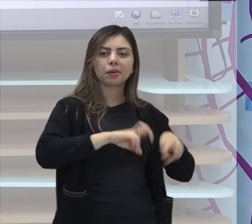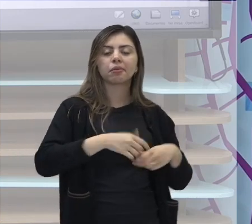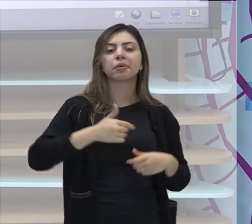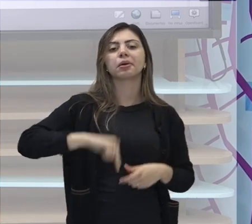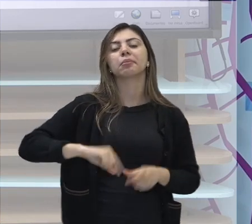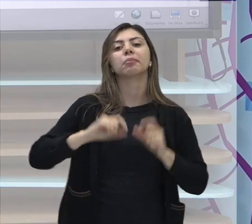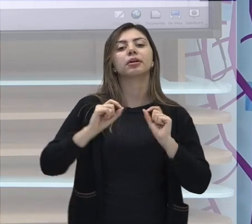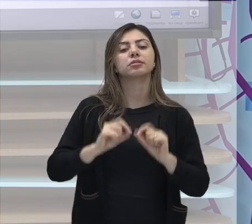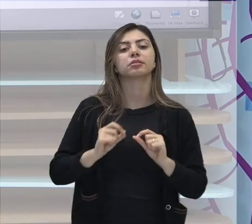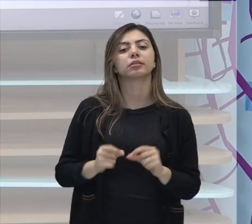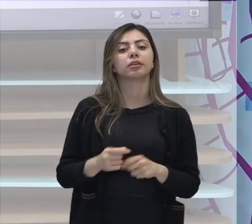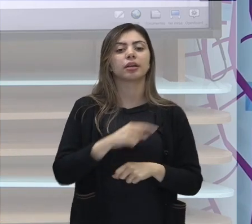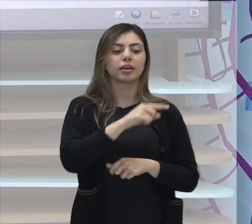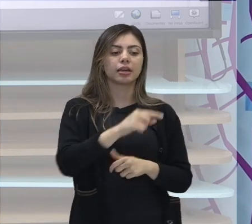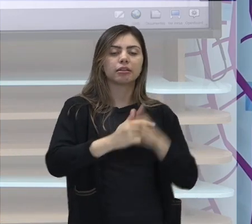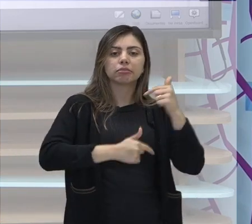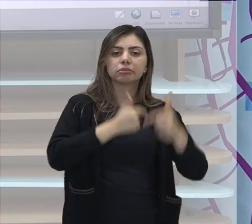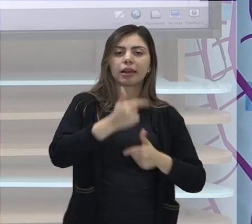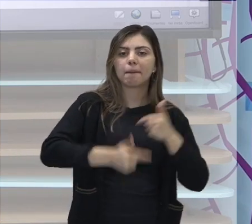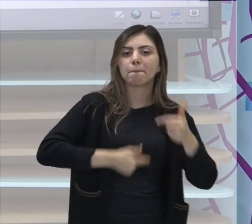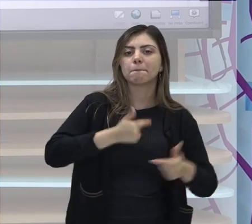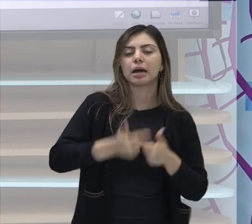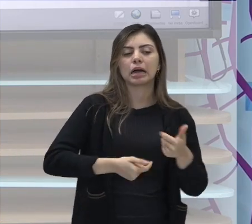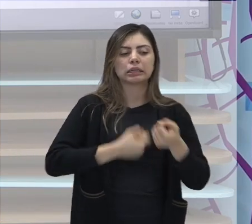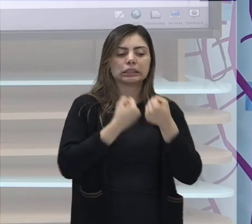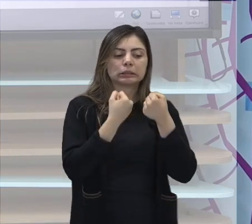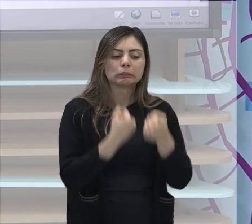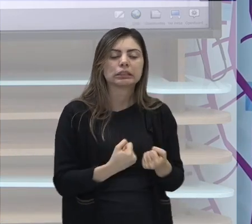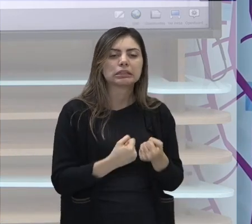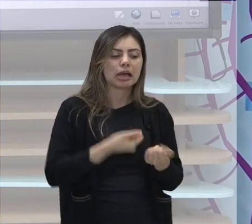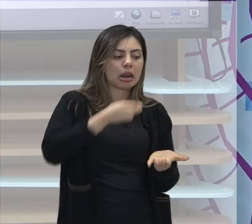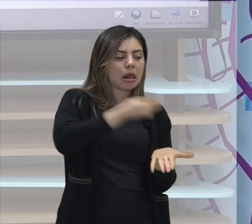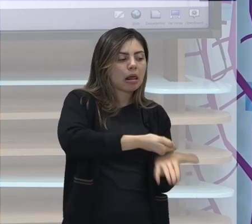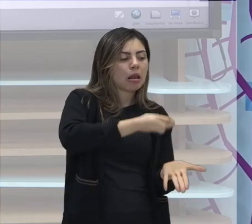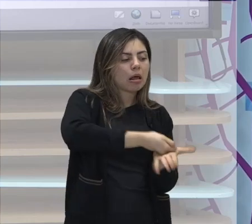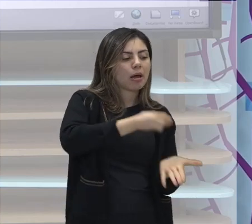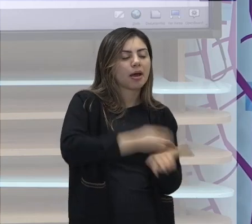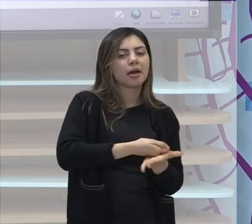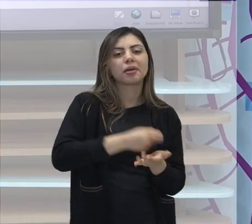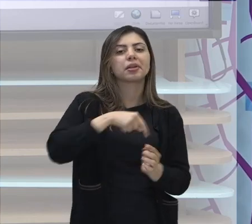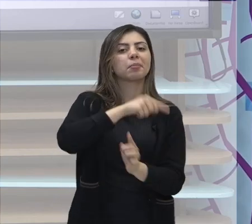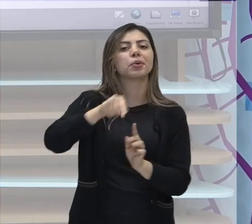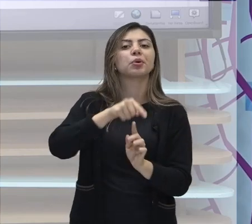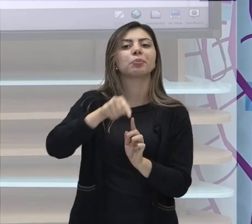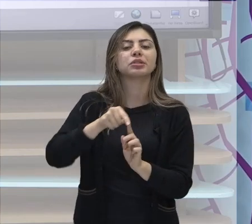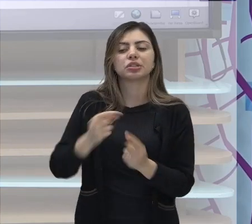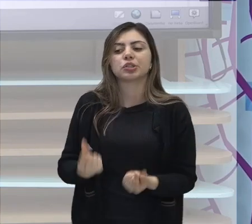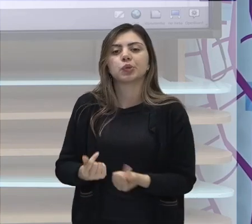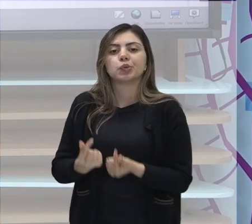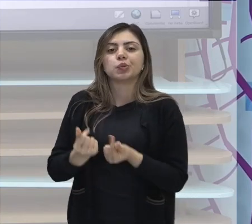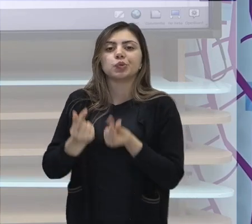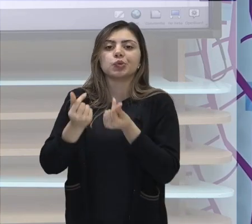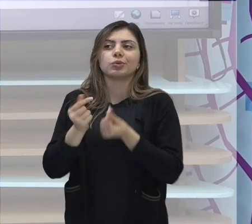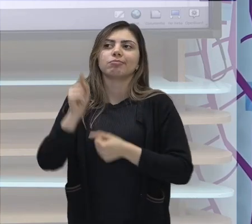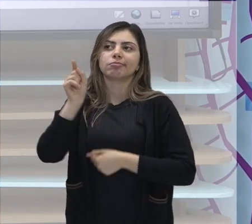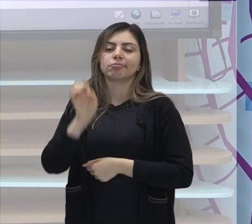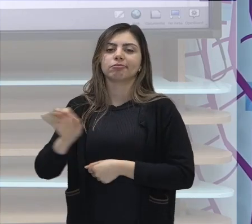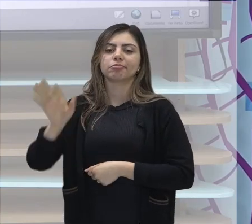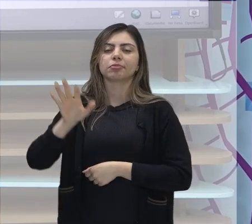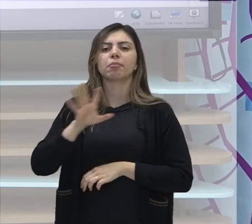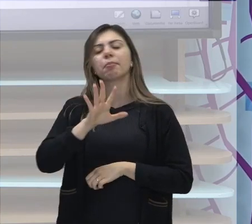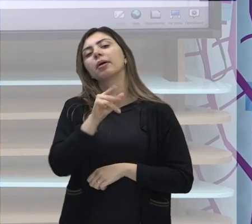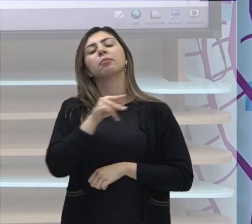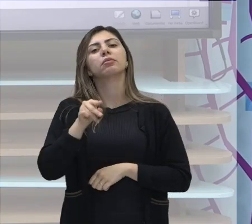a utilização da sua força para o quê? Para gerar lucro para os europeus. Mas, professor, você está